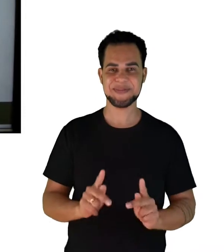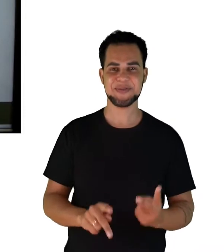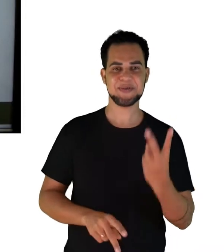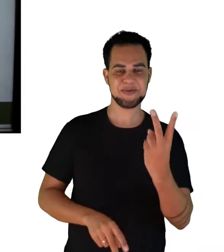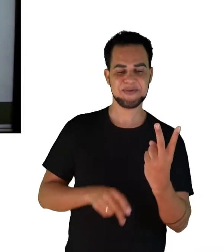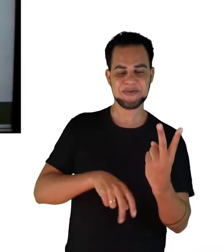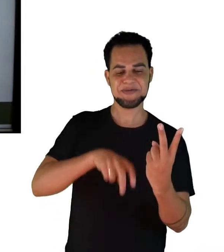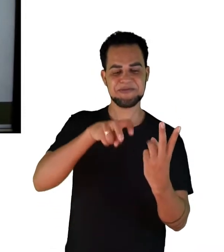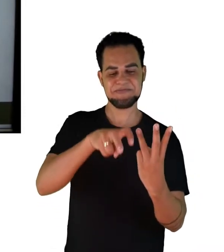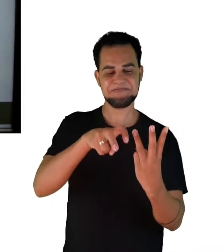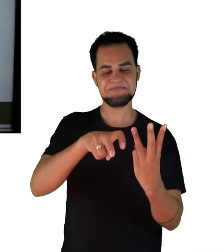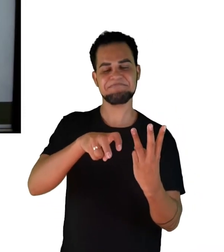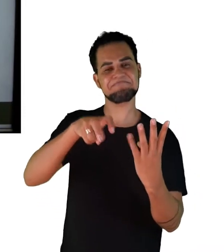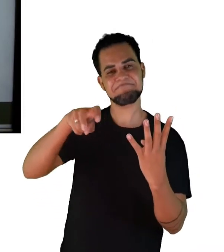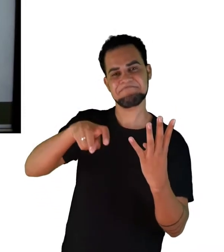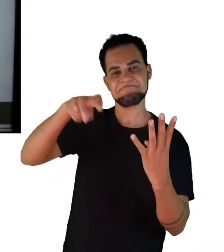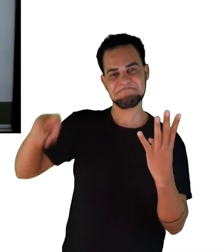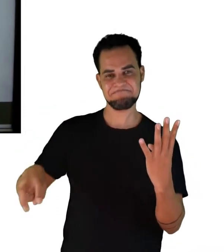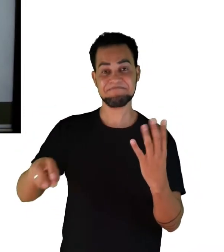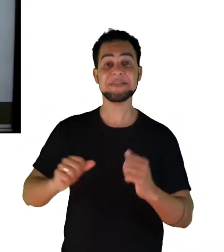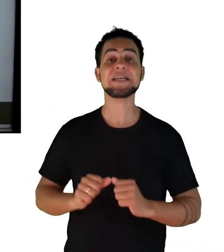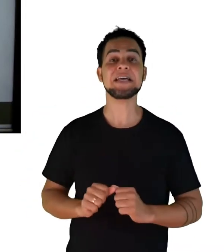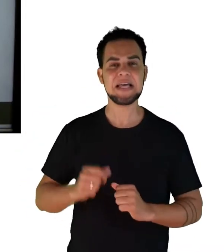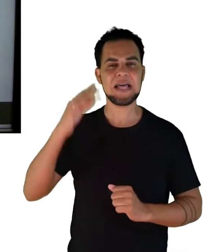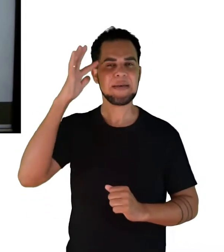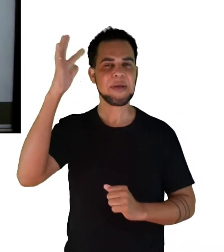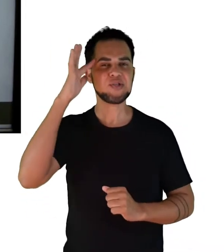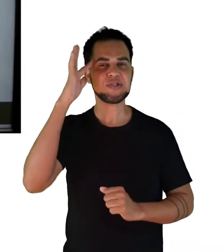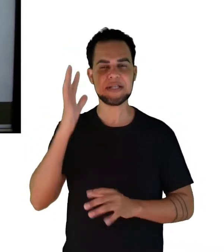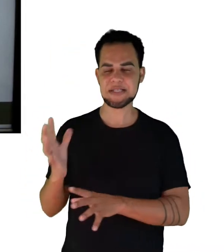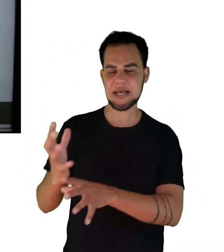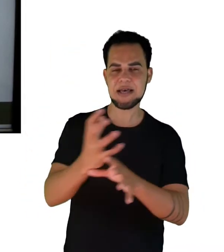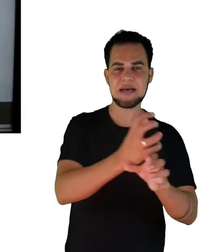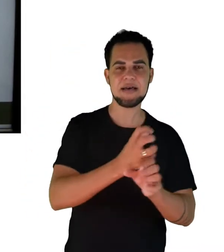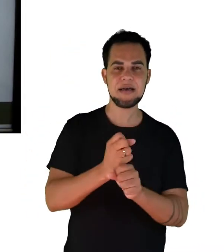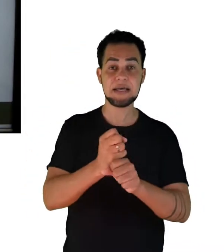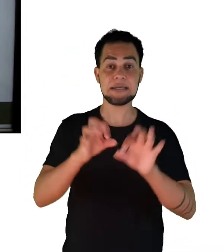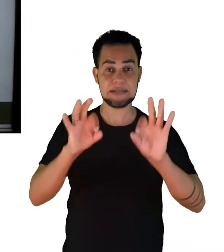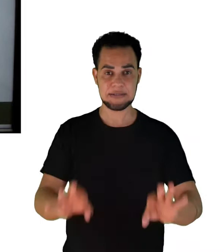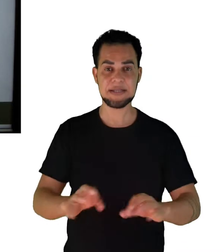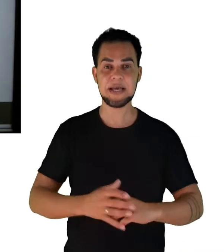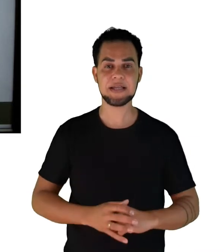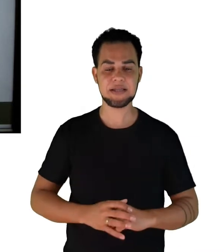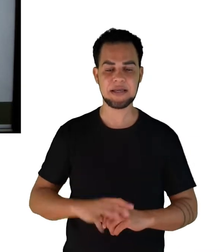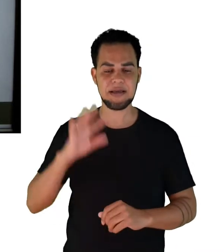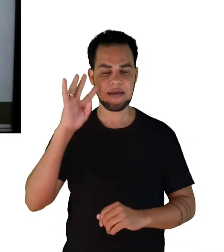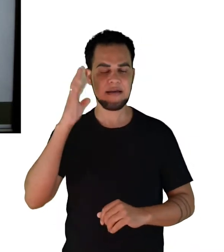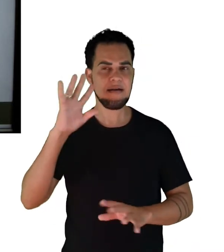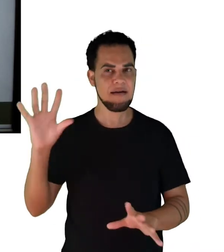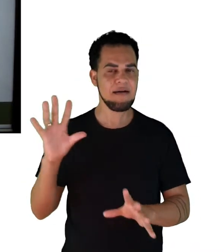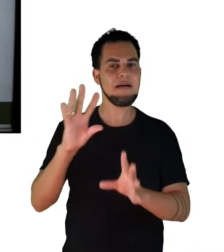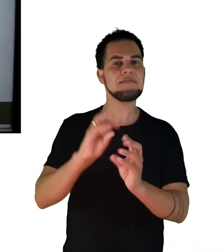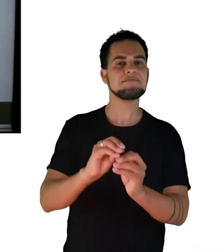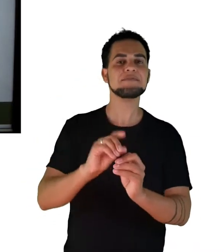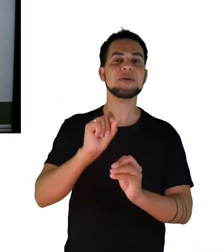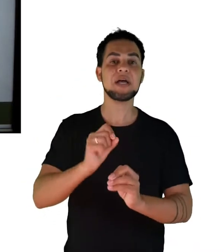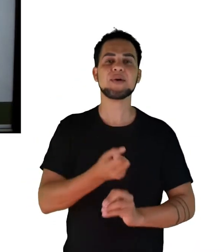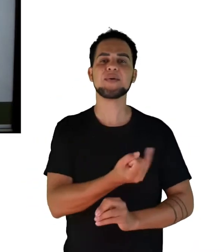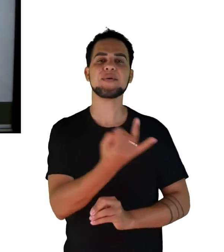Muito bem. Sabendo que eles calcularam esse resultado corretamente, eles concluíram que essa quantidade